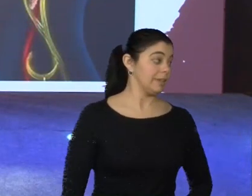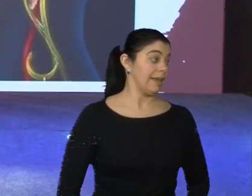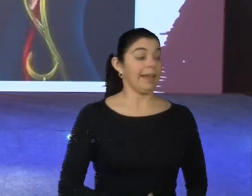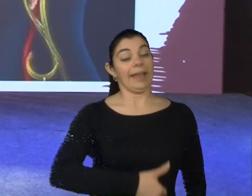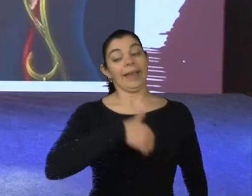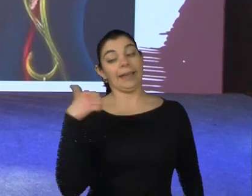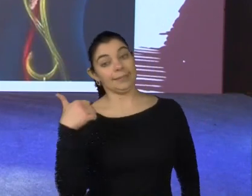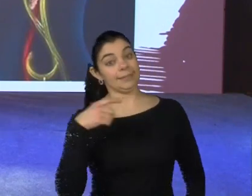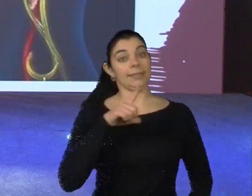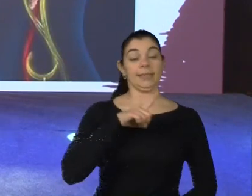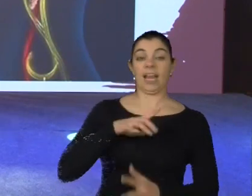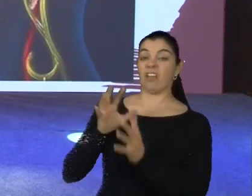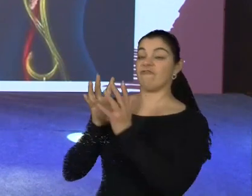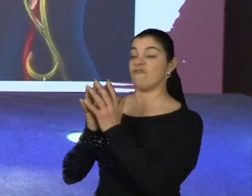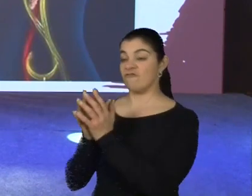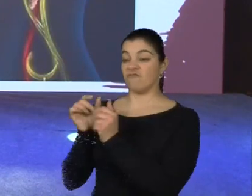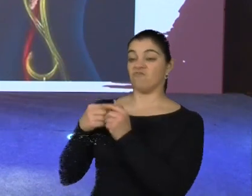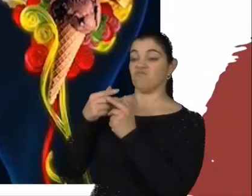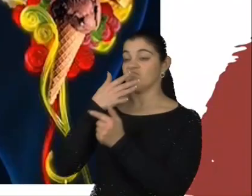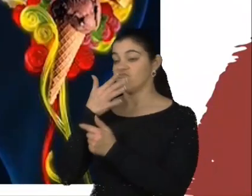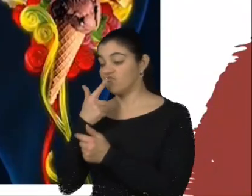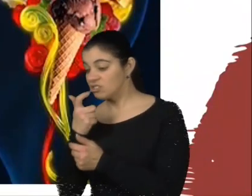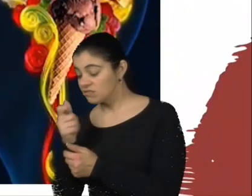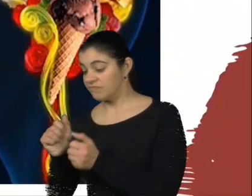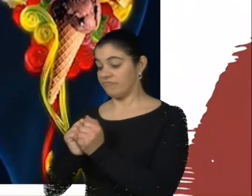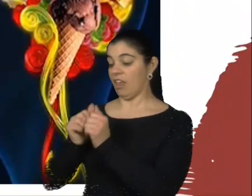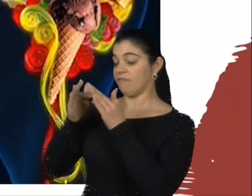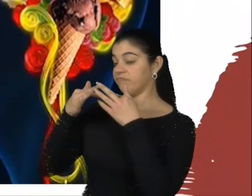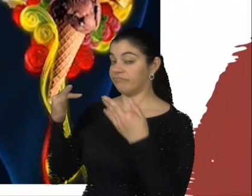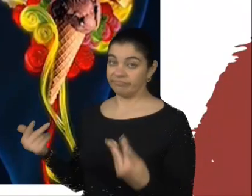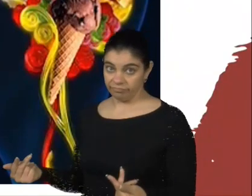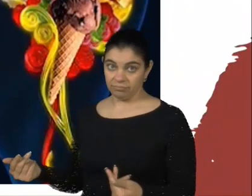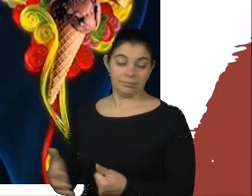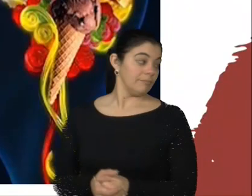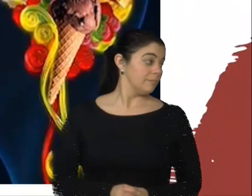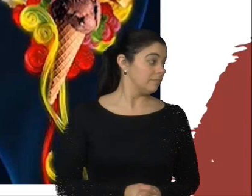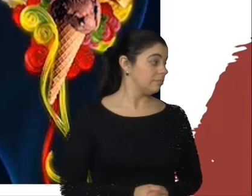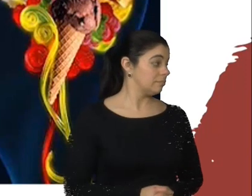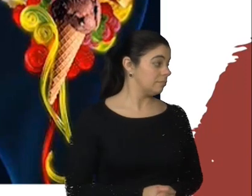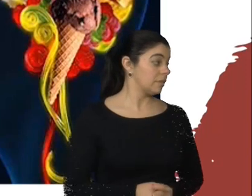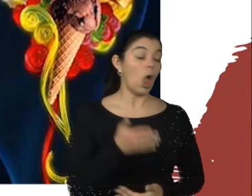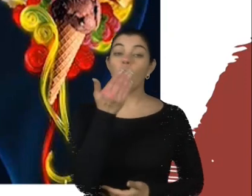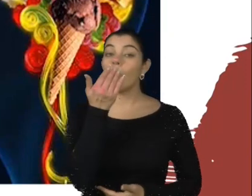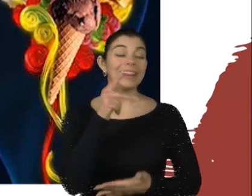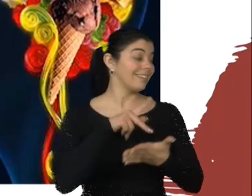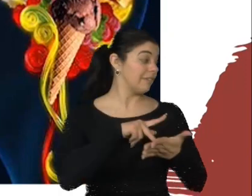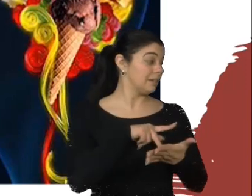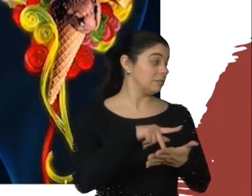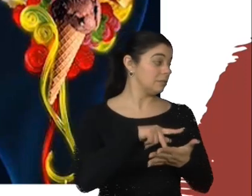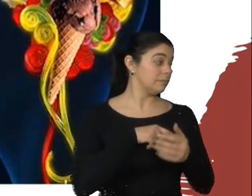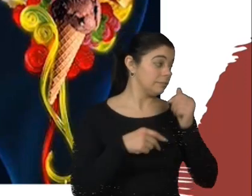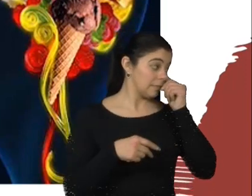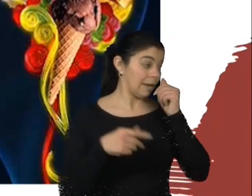tem vegetais, frutas vermelhas, voltando aqui a voz. Comida de verdade, e esse